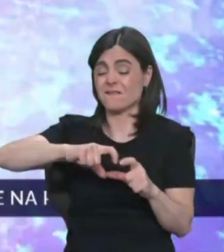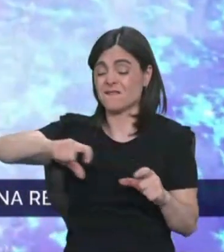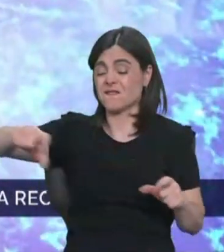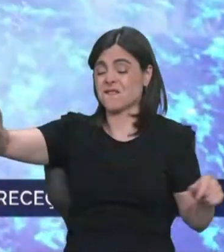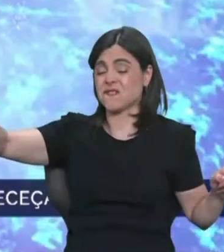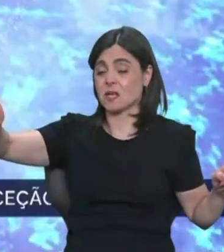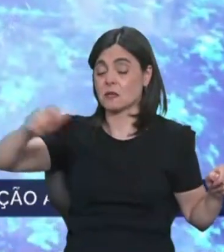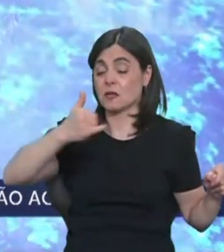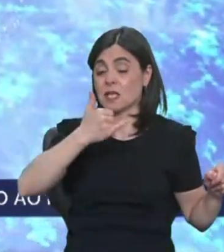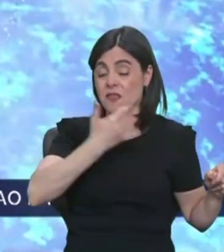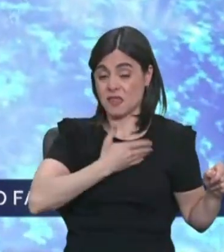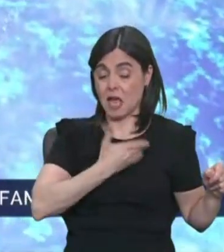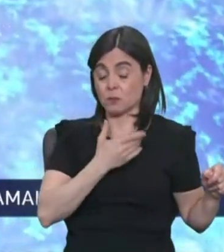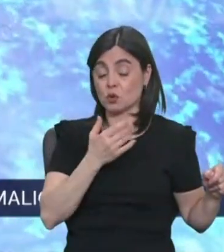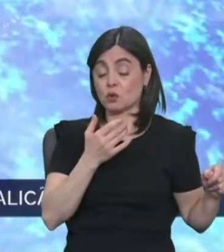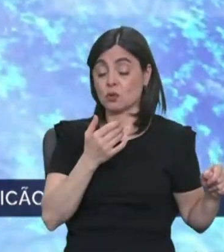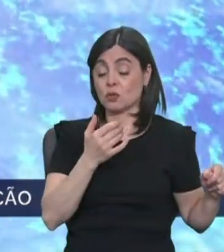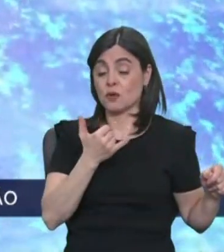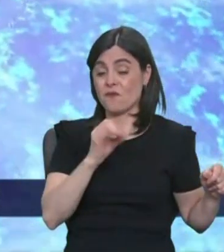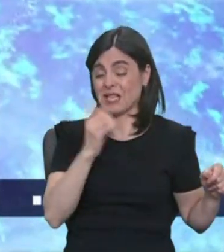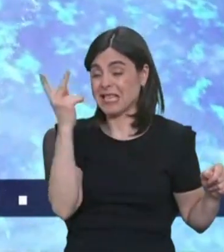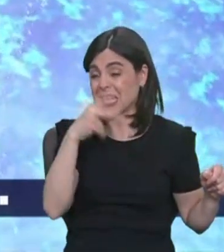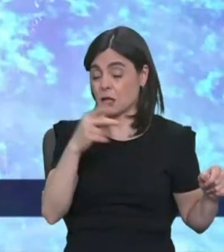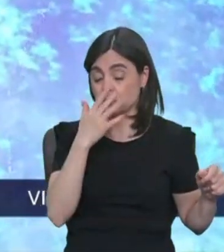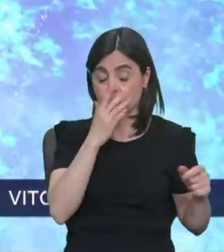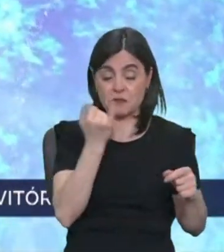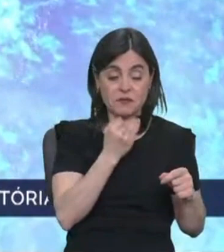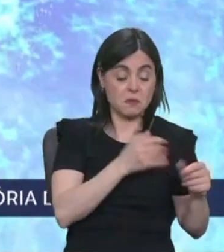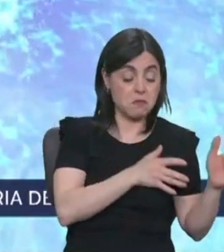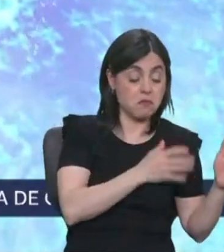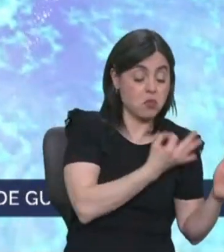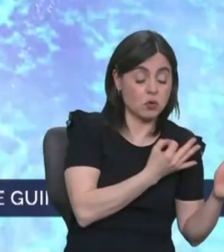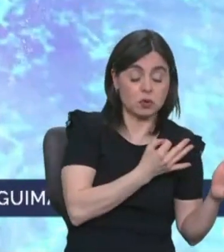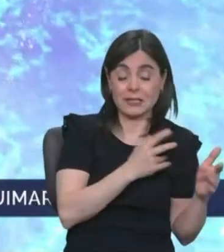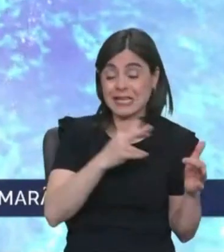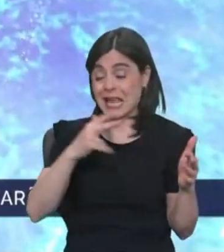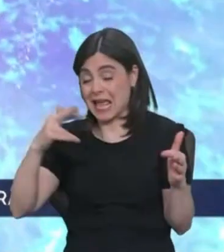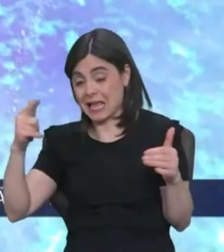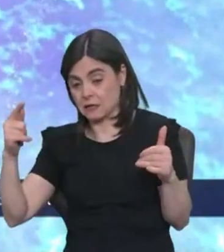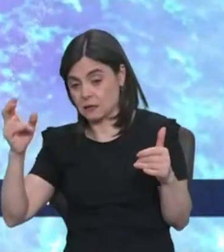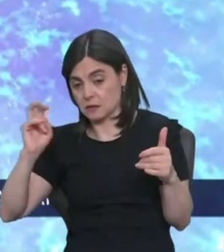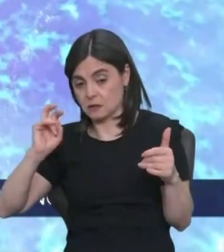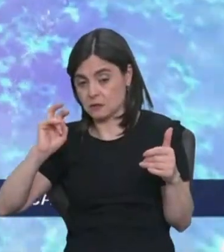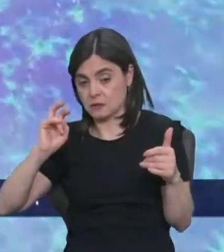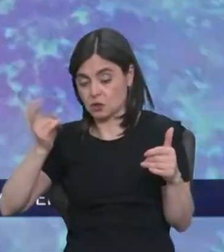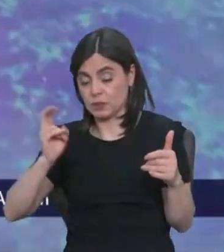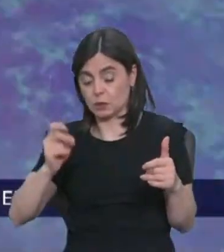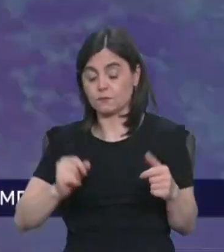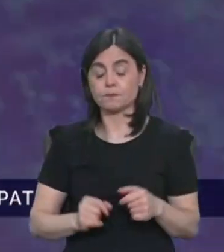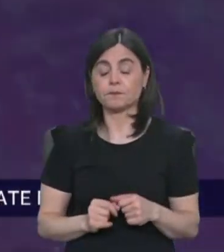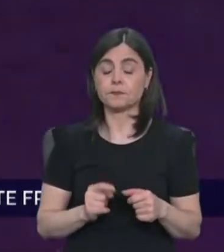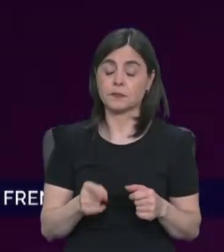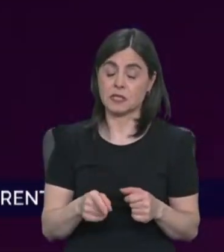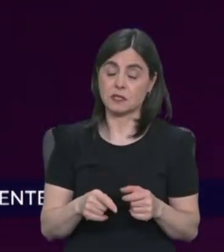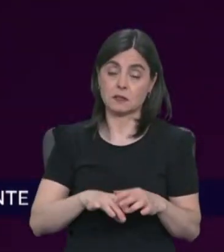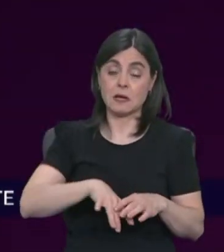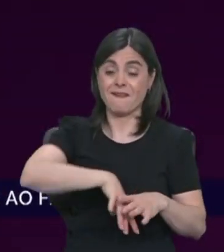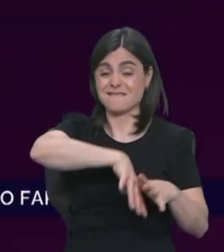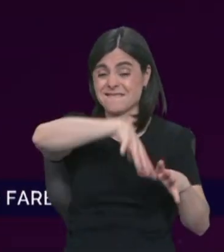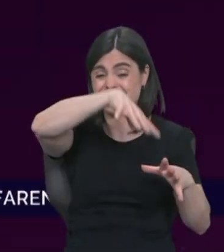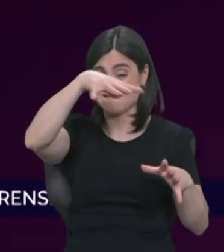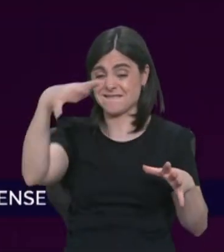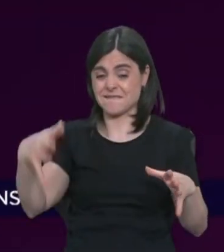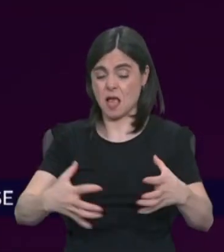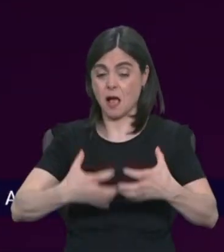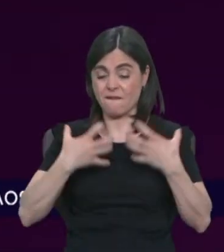diâmetro, mais ou menos a distância de Porto Espinho, talvez. E, portanto, é extraordinariamente densa. Uma magnetar, para além de ser este monstro extremamente